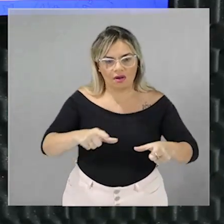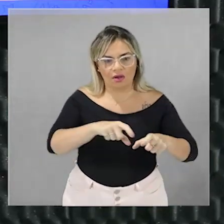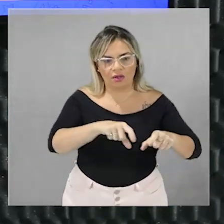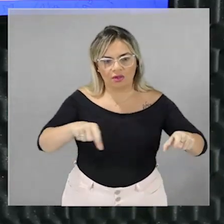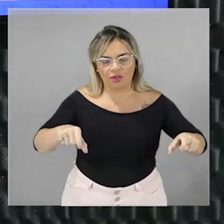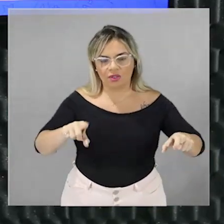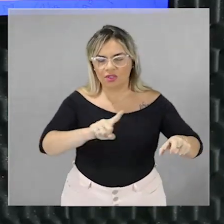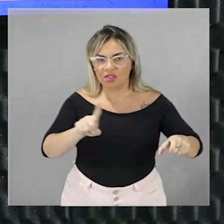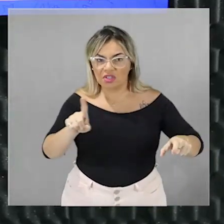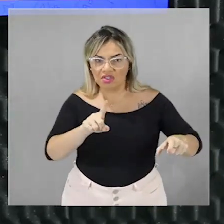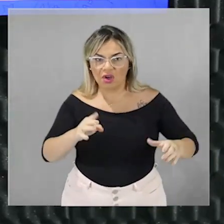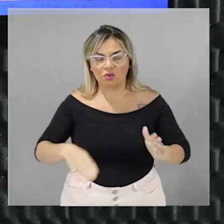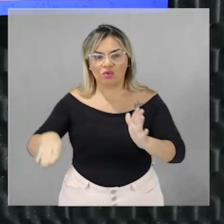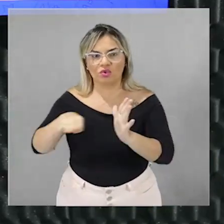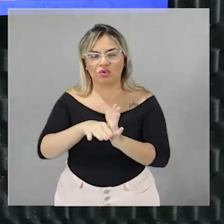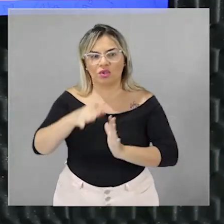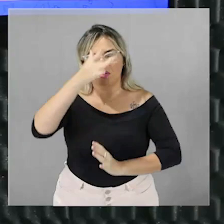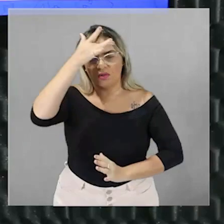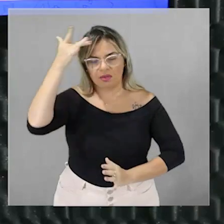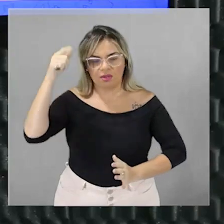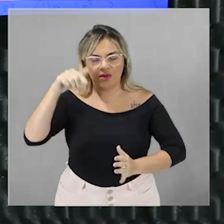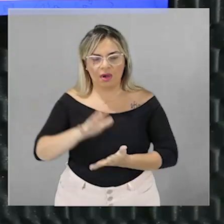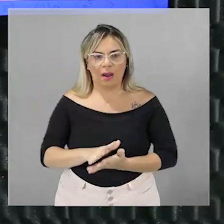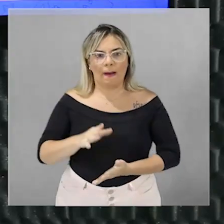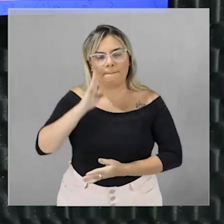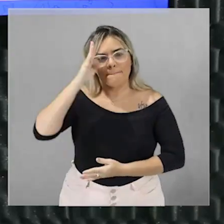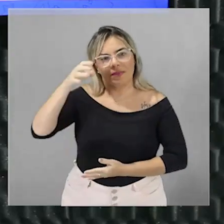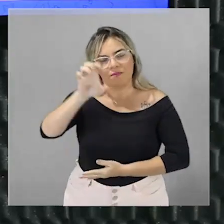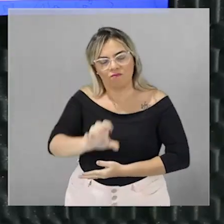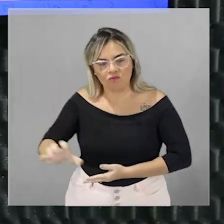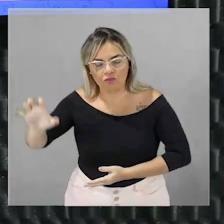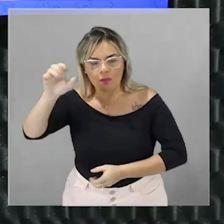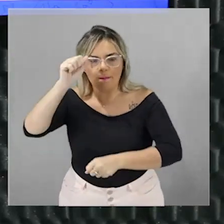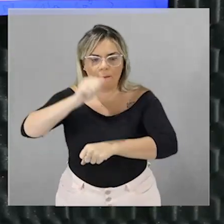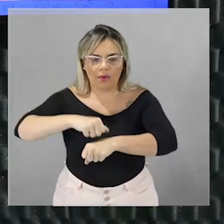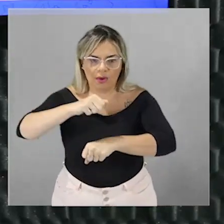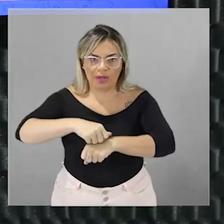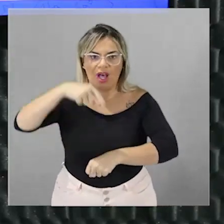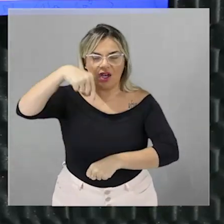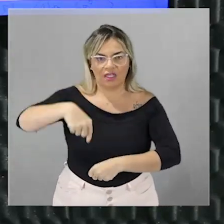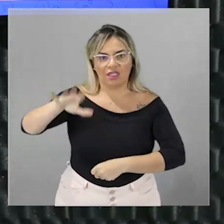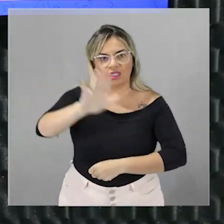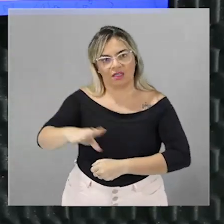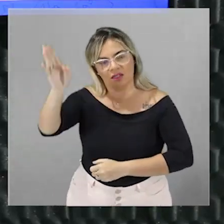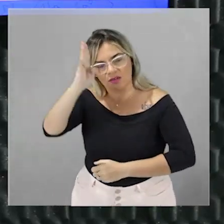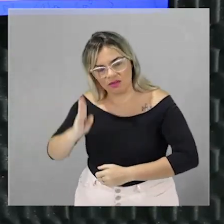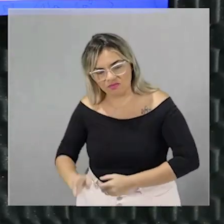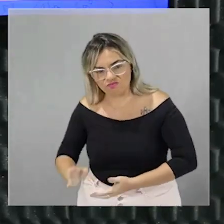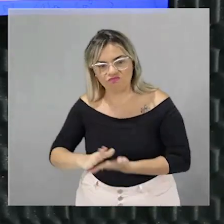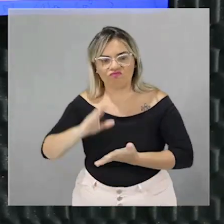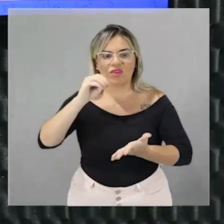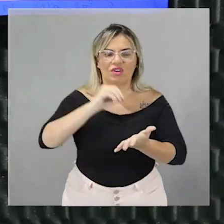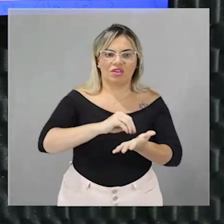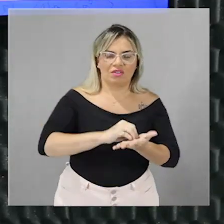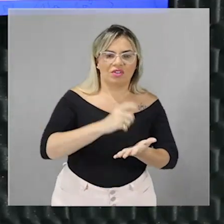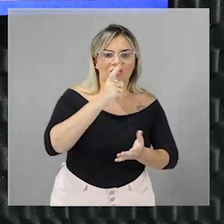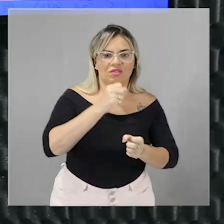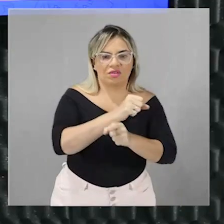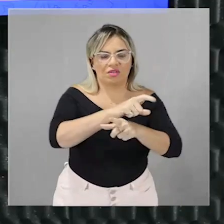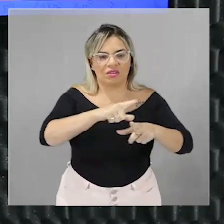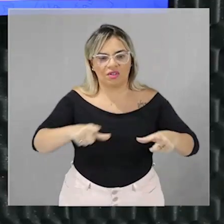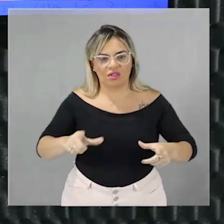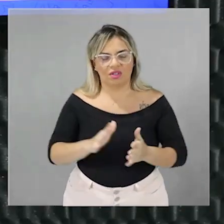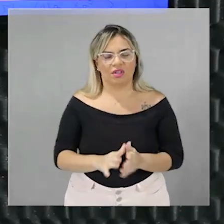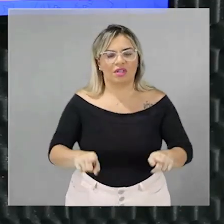que não chega às pessoas, principalmente em regiões mais pobres. Aqui no Brasil é uma problemática ainda muito séria. A falta de água encanada e a falta